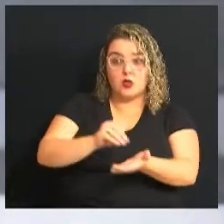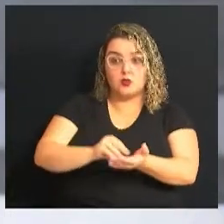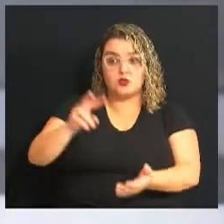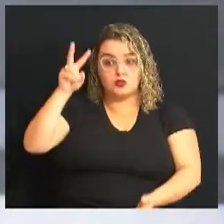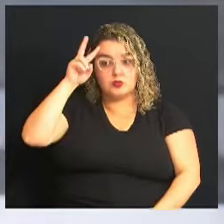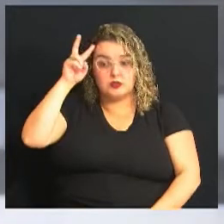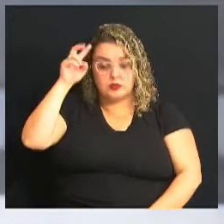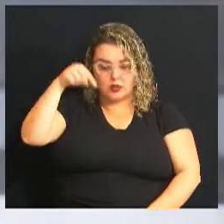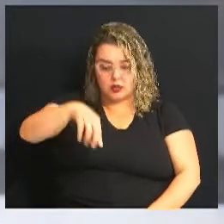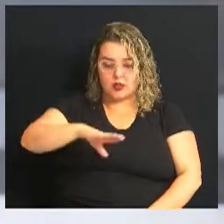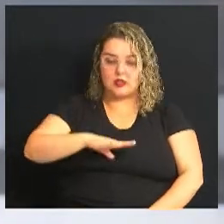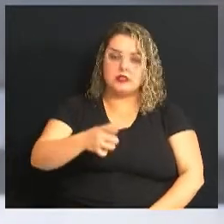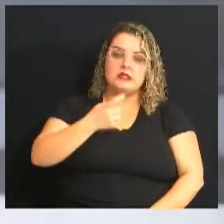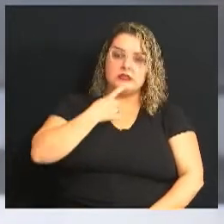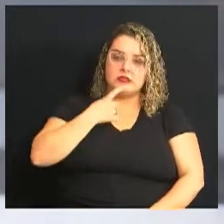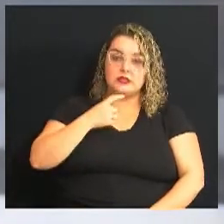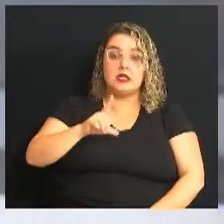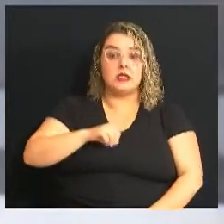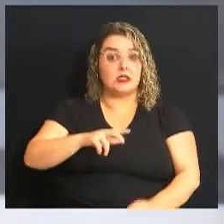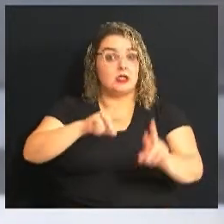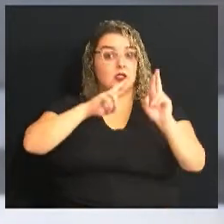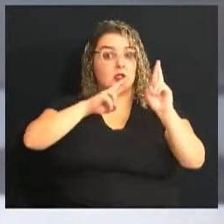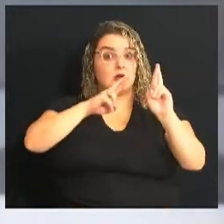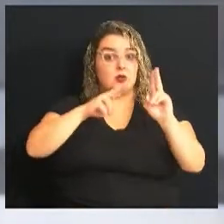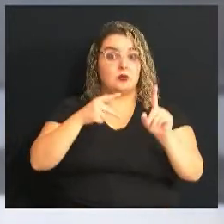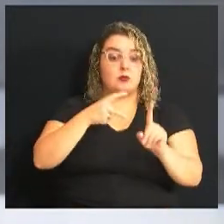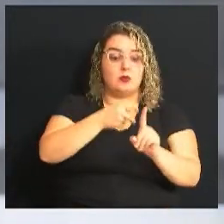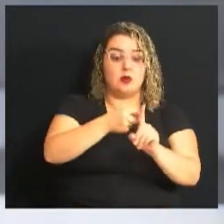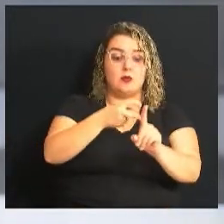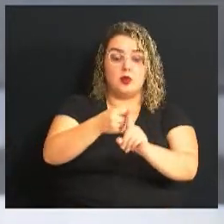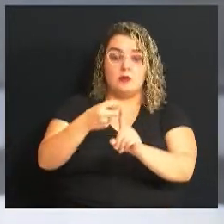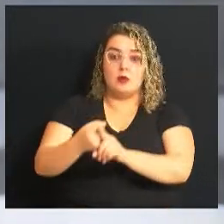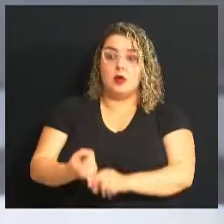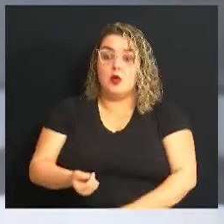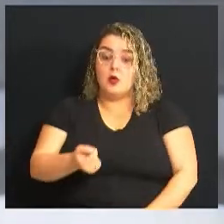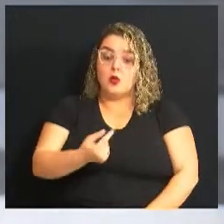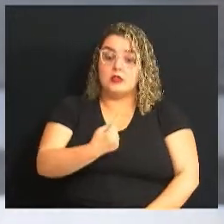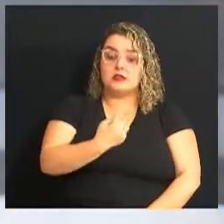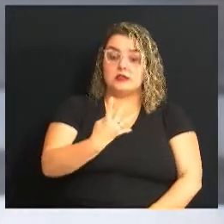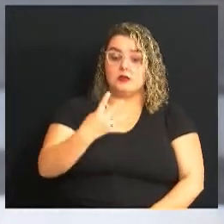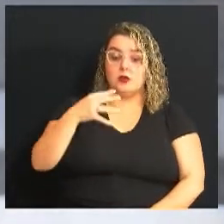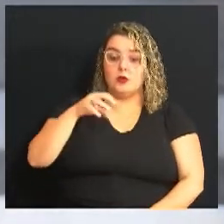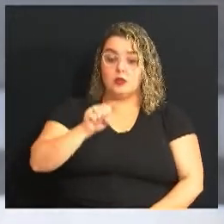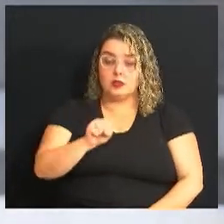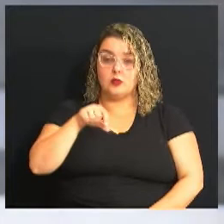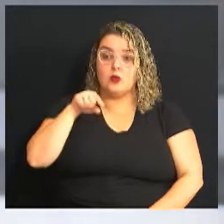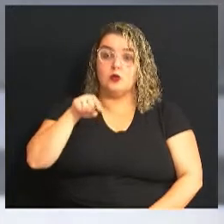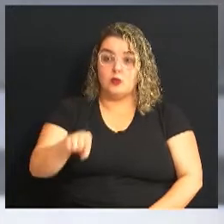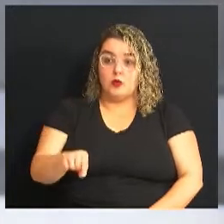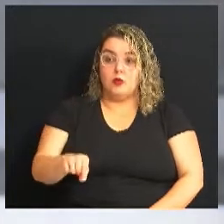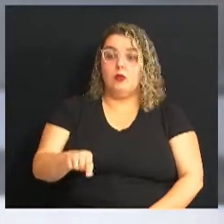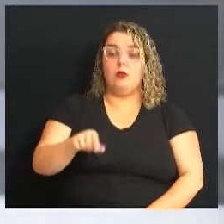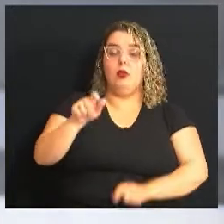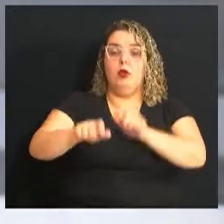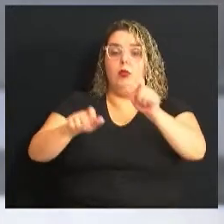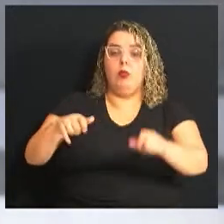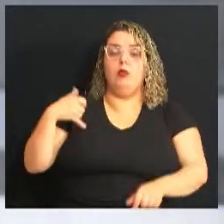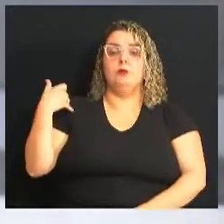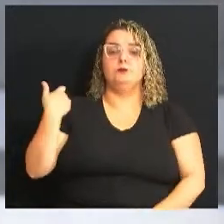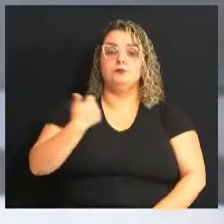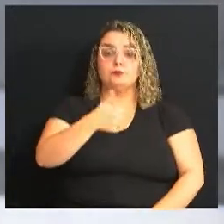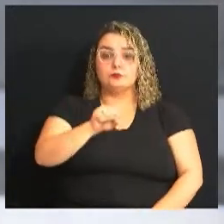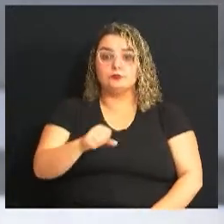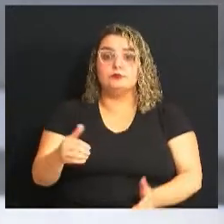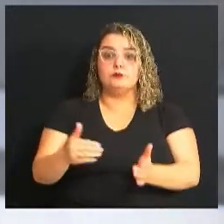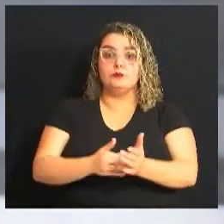município e tem como expectativa imunizar quase 148 mil pessoas entre 18 e 24 anos de